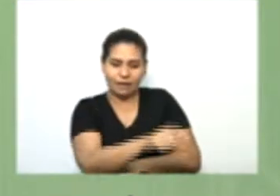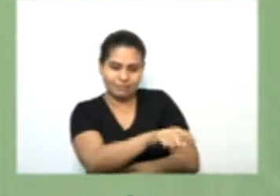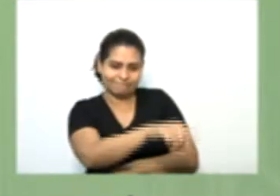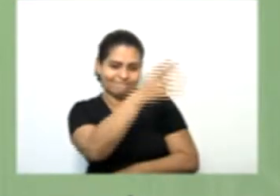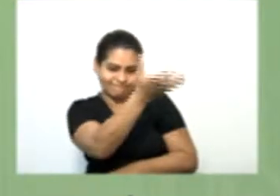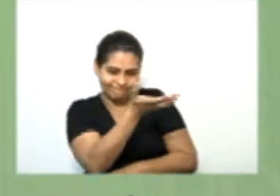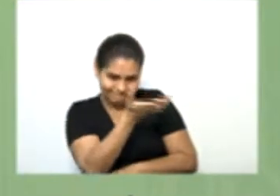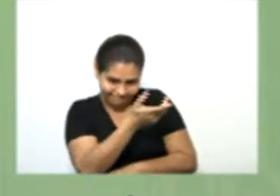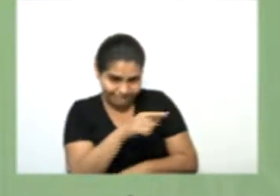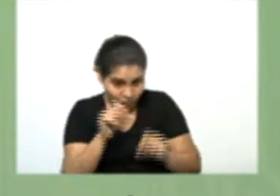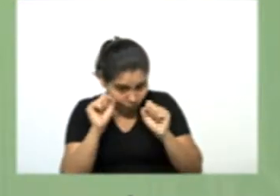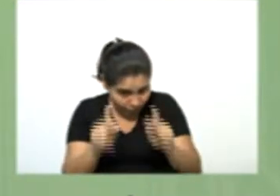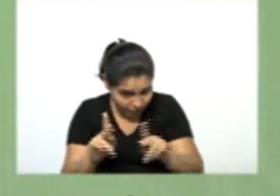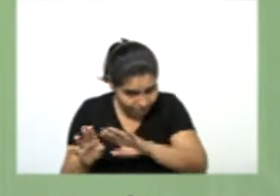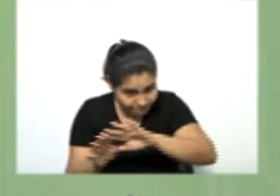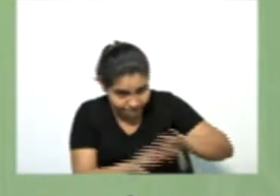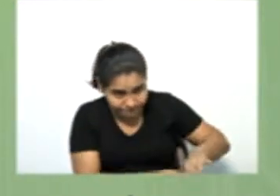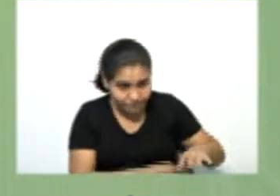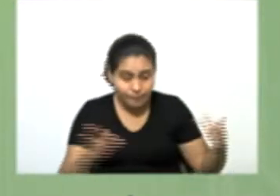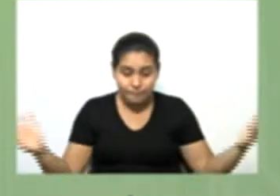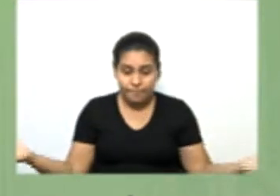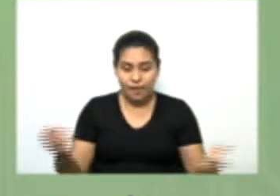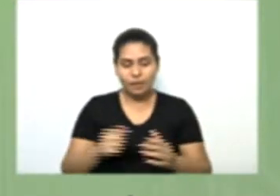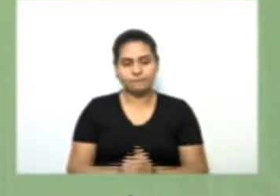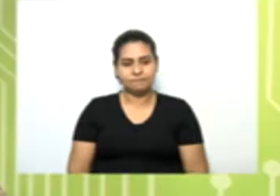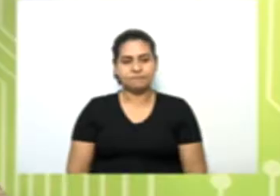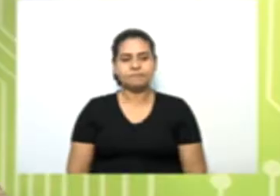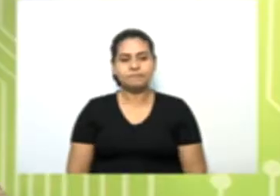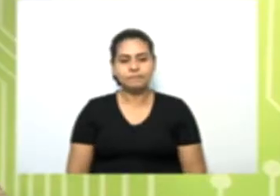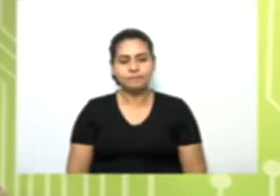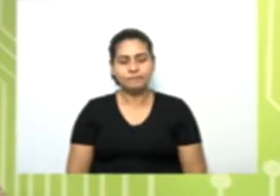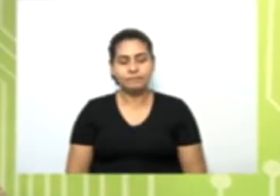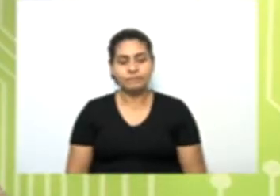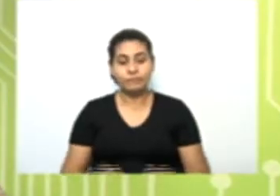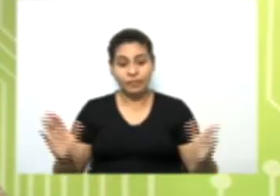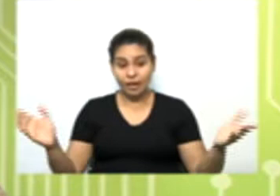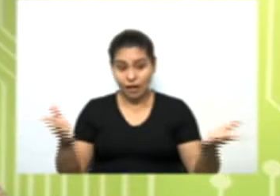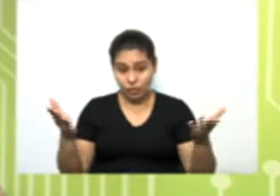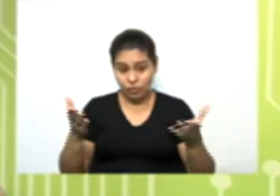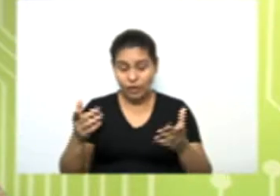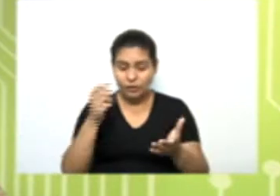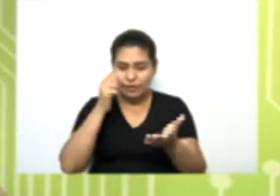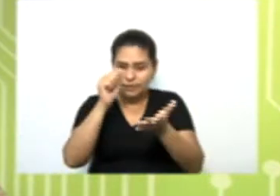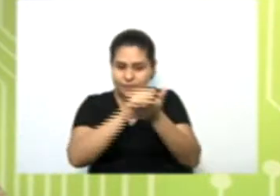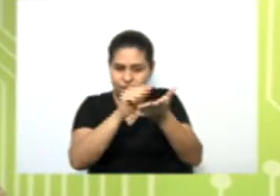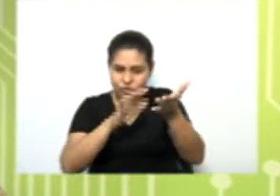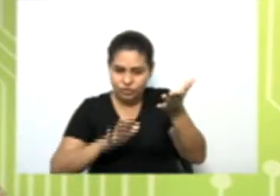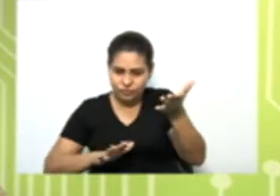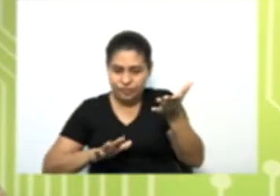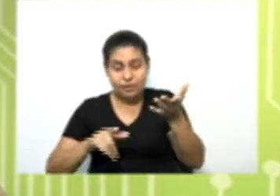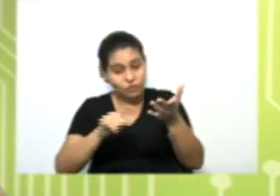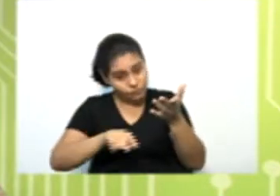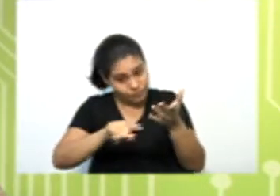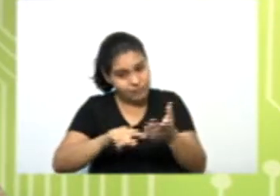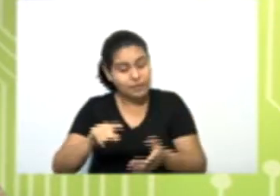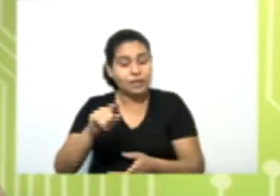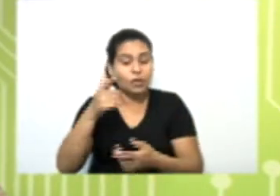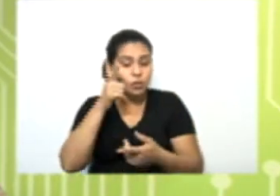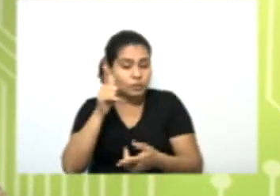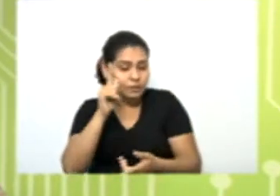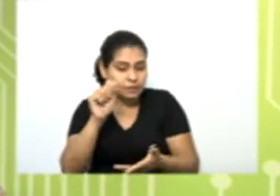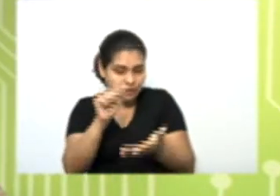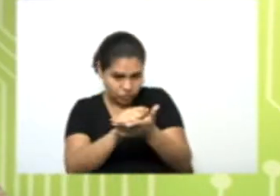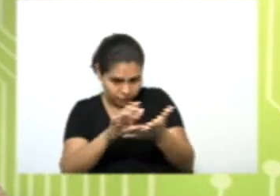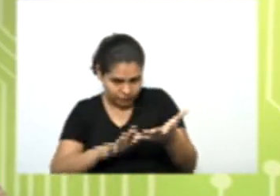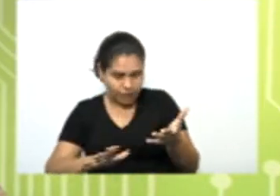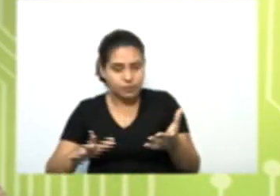ele quer, tá certo? Então, gente, agora nós vamos para a nossa atividade, não é isso? Eu espero que você faça a